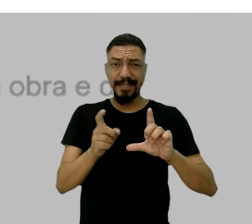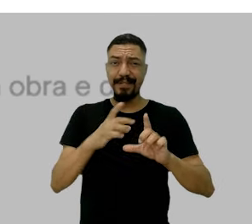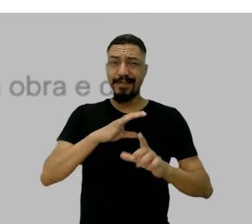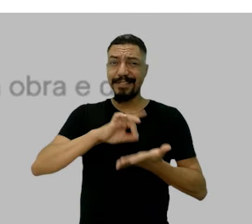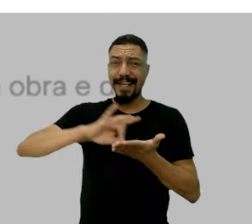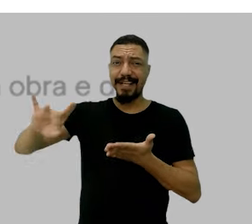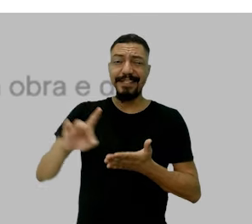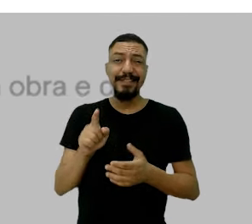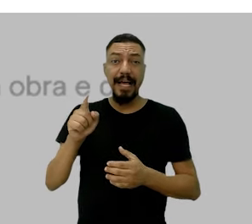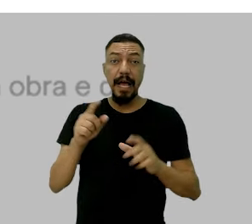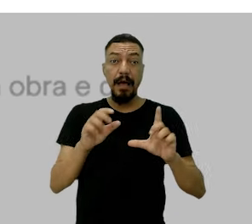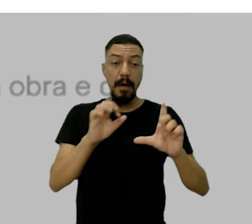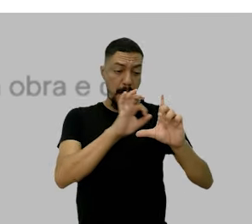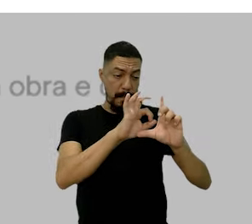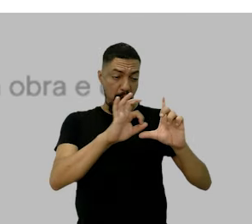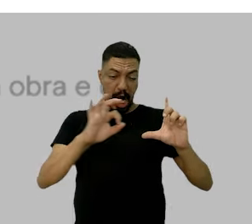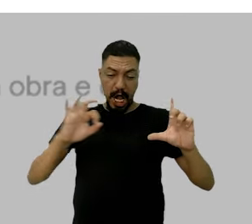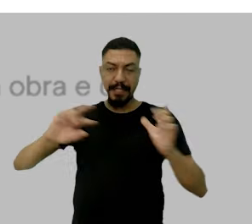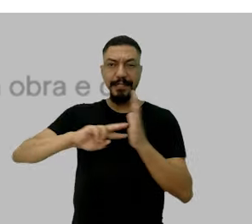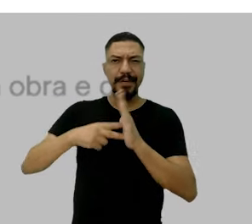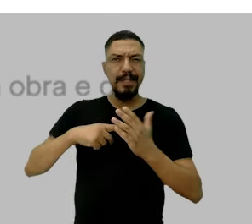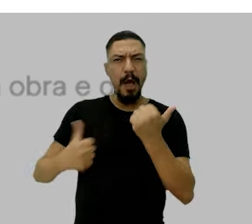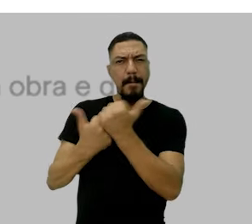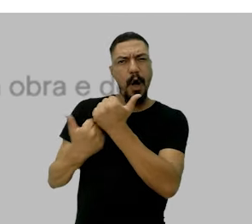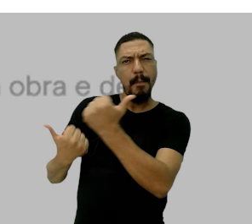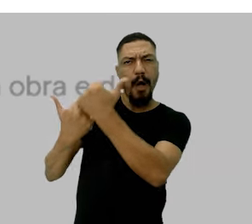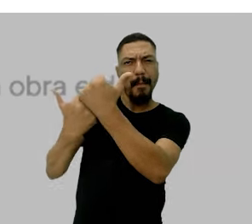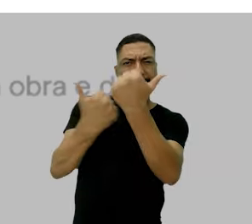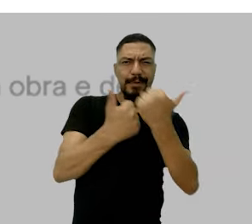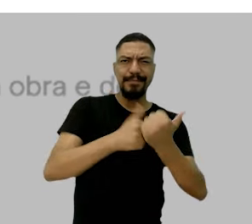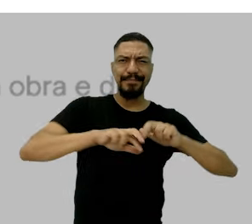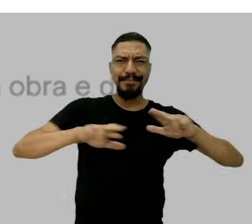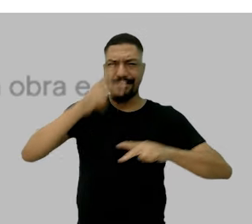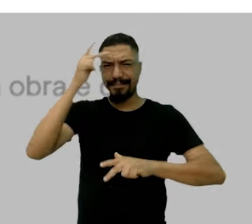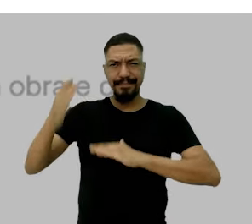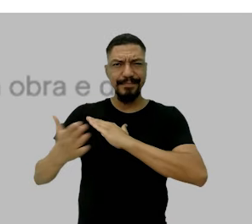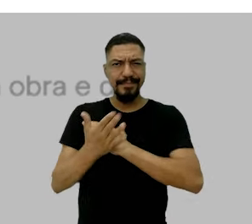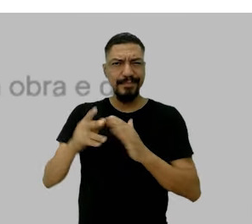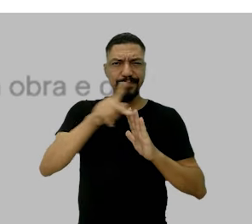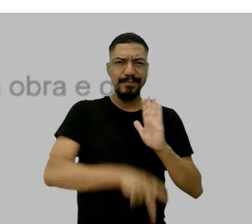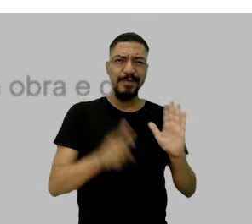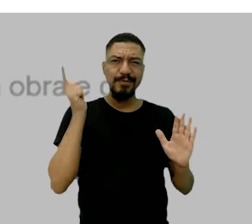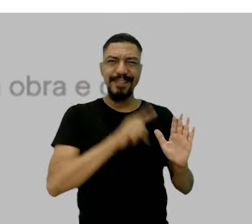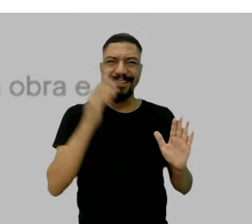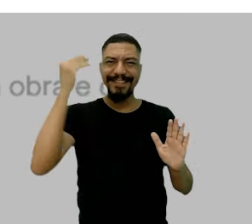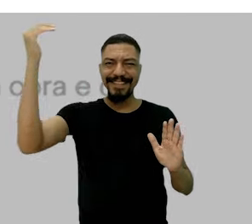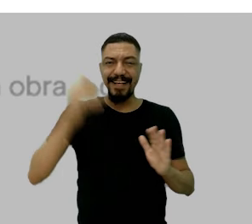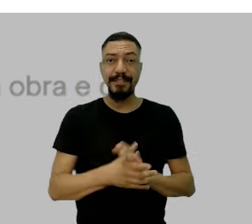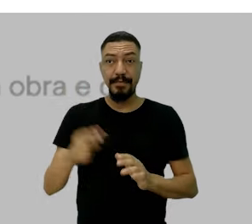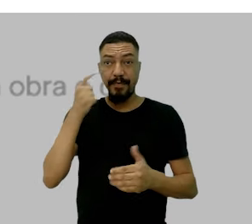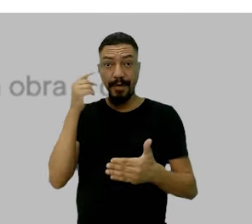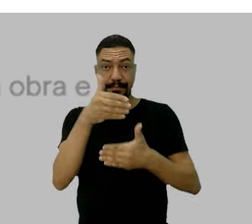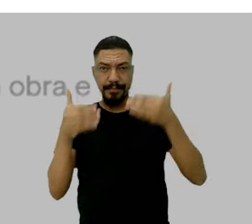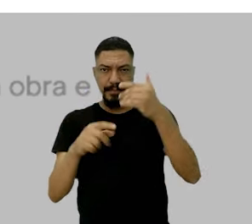porque é sinal que a gente tem muito apoiador e muita gente fazendo nosso projeto acontecer. Então, vamos para o